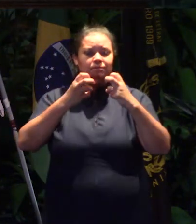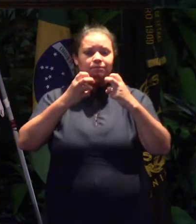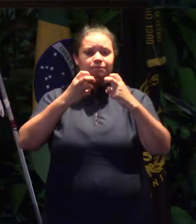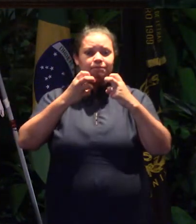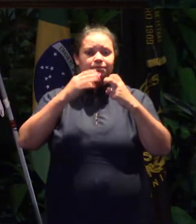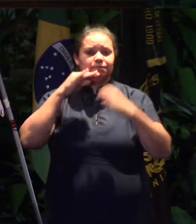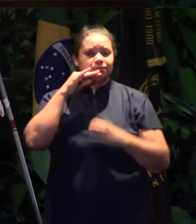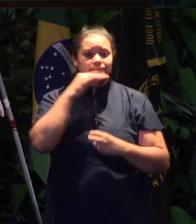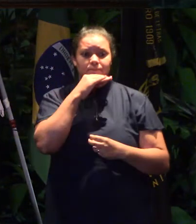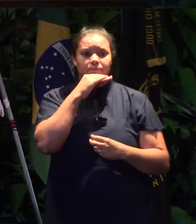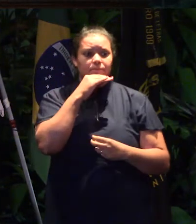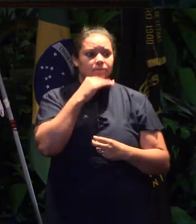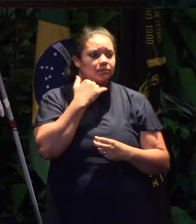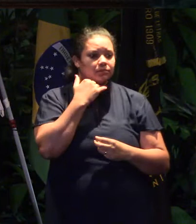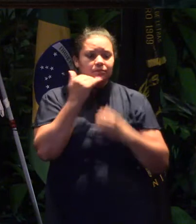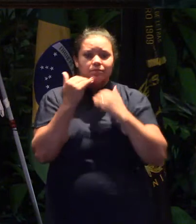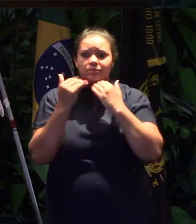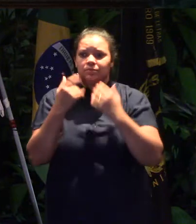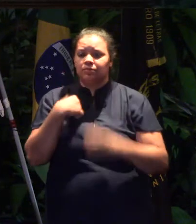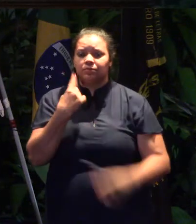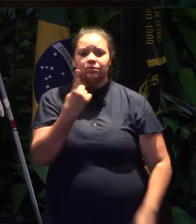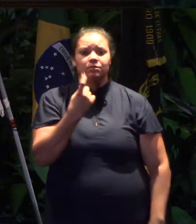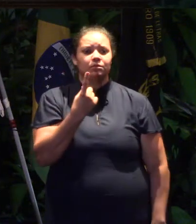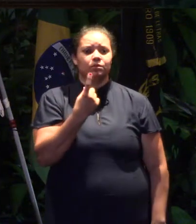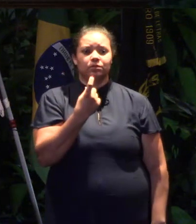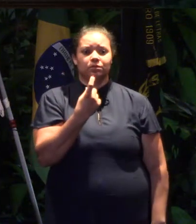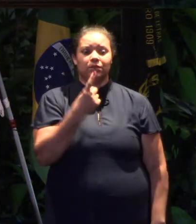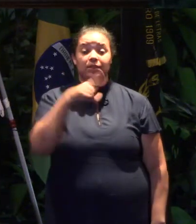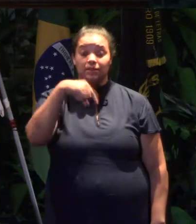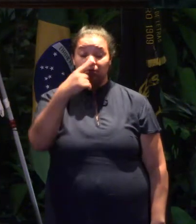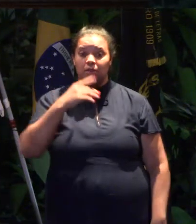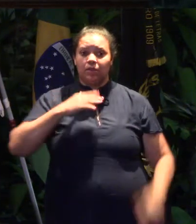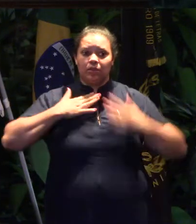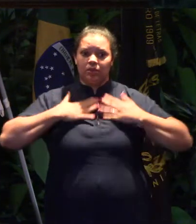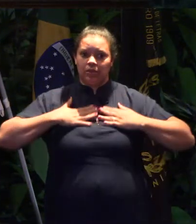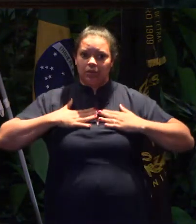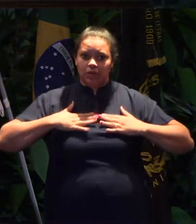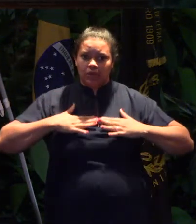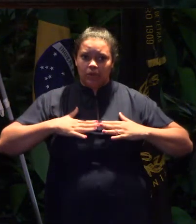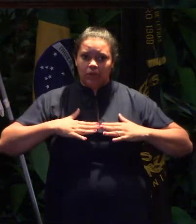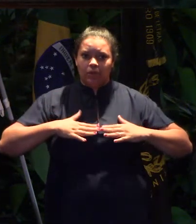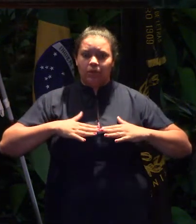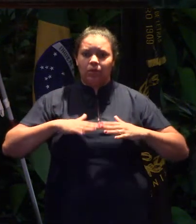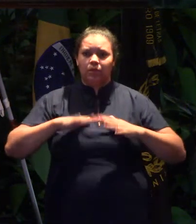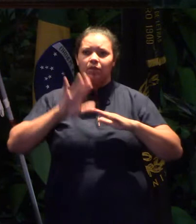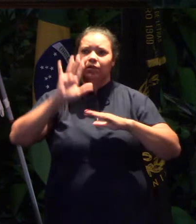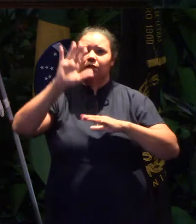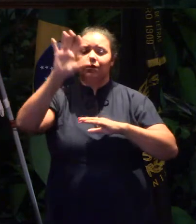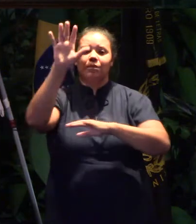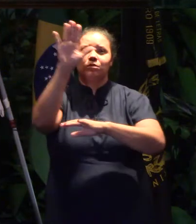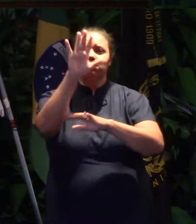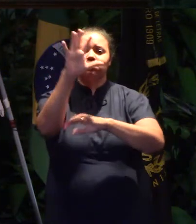percebeu logo que não havia ninguém ao redor. Depois, recuperando a calma, apalpou o arbusto com